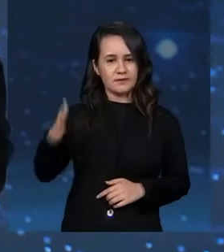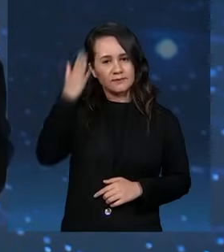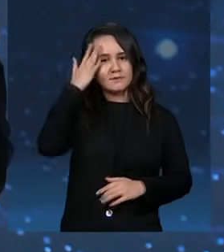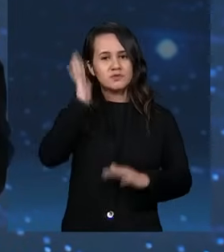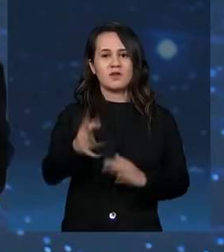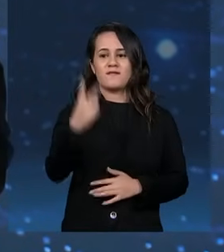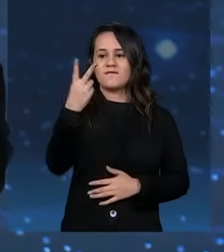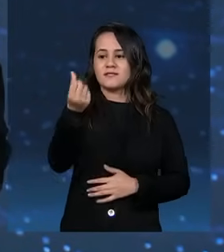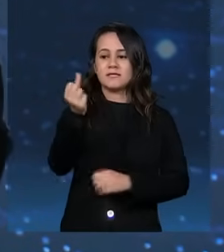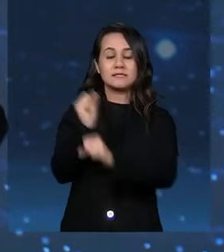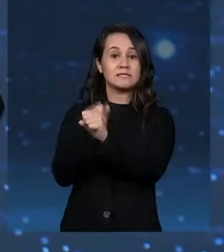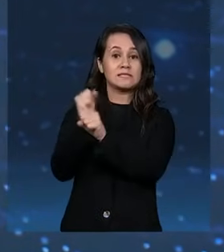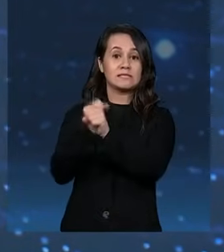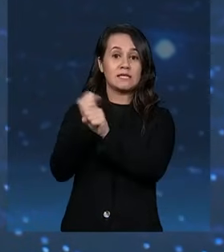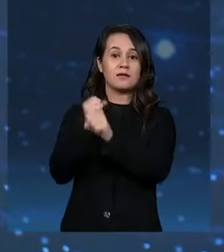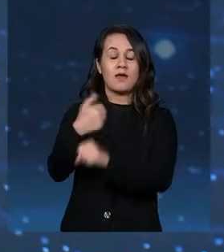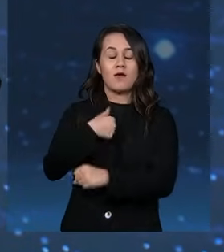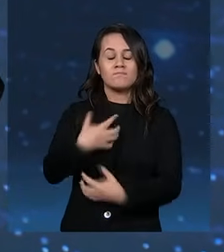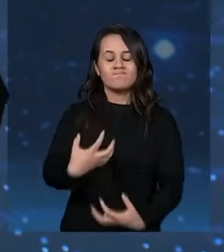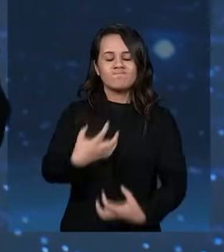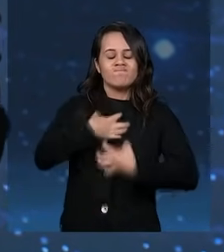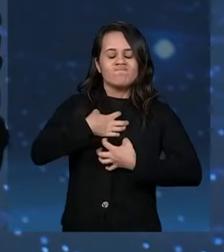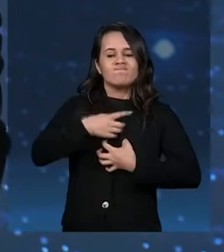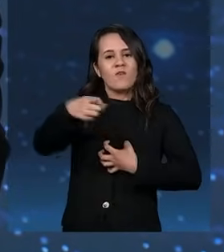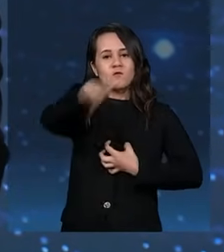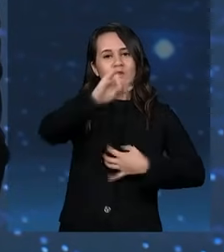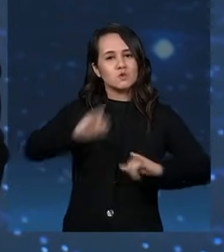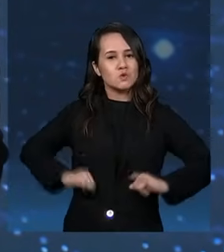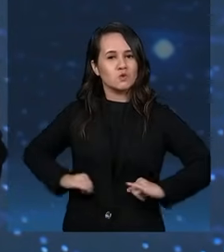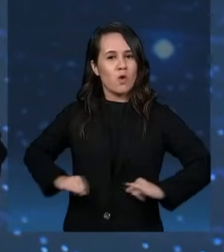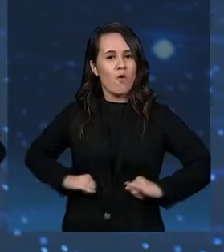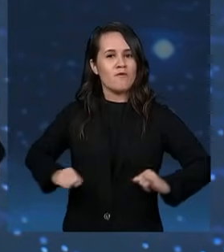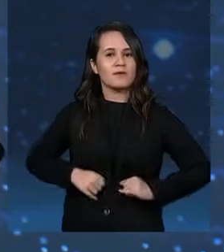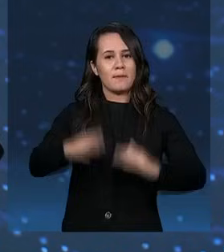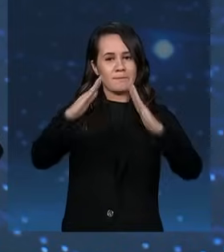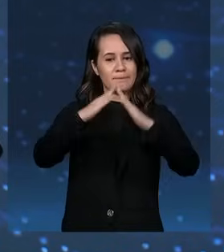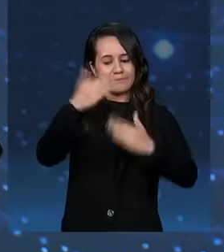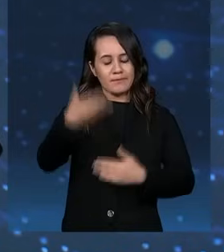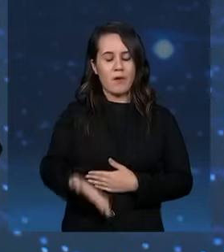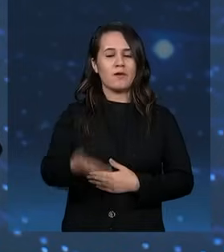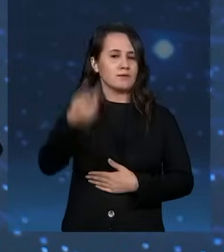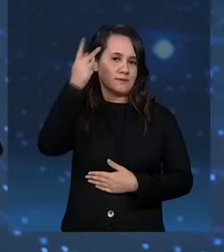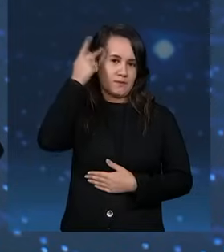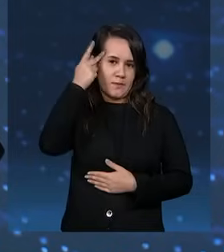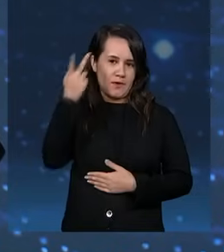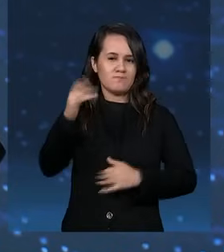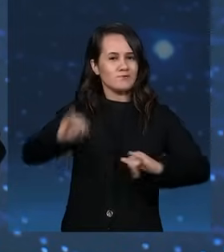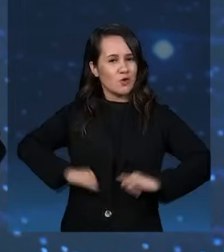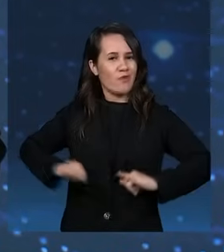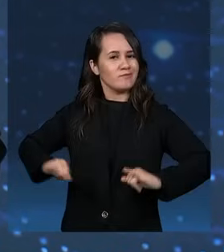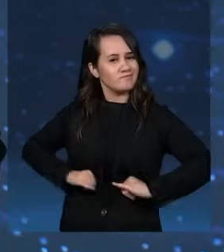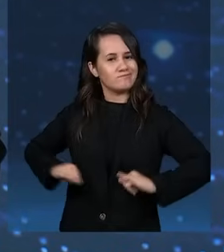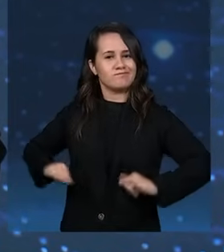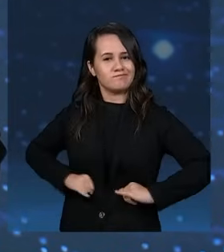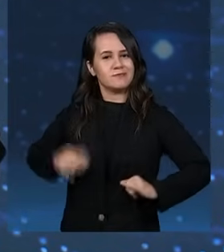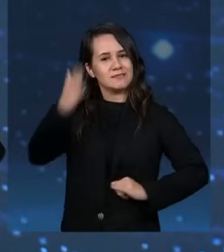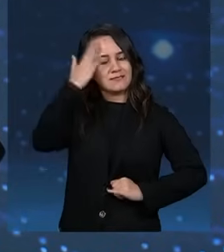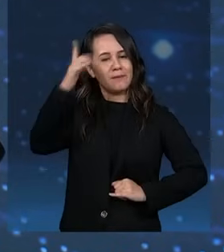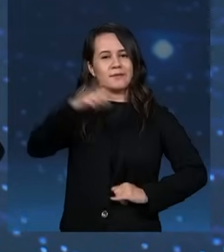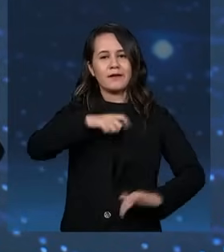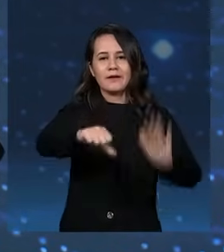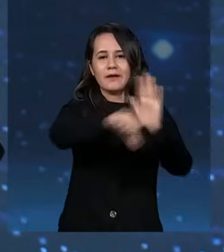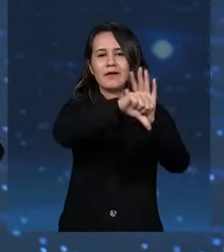Faz 26 anos que eu sinto a dor de você eh que mora em São Paulo e que sofre com o crime